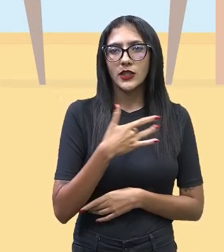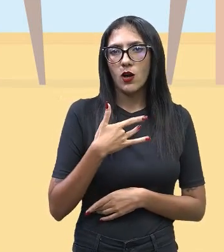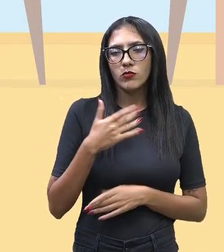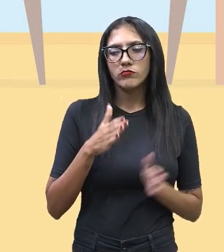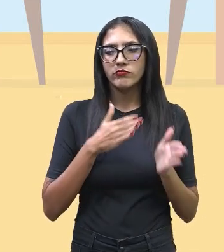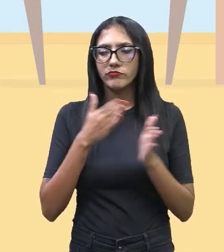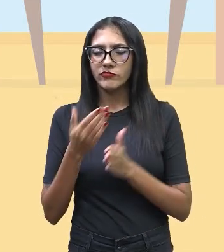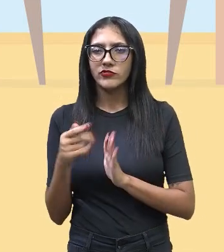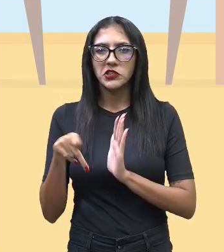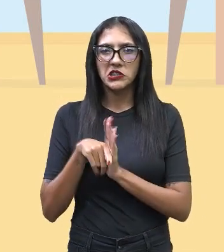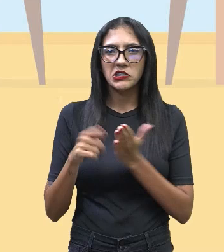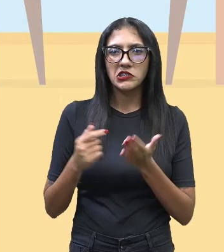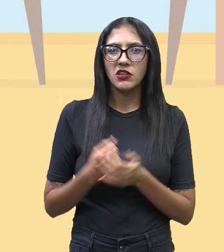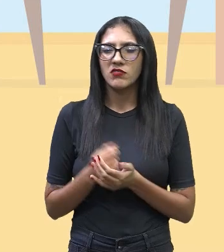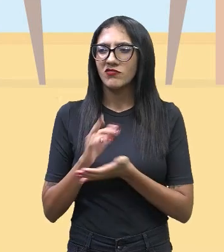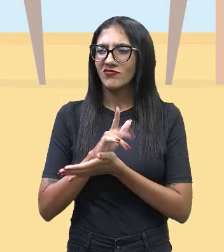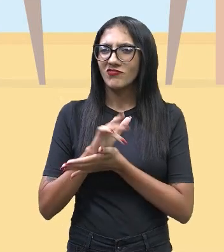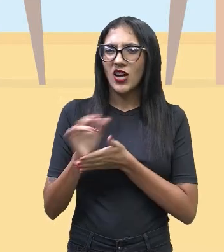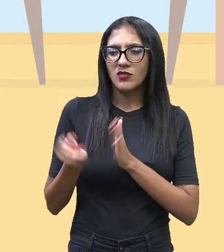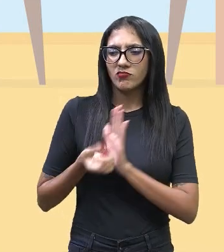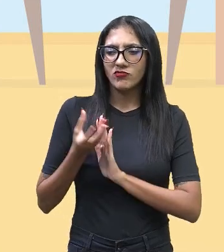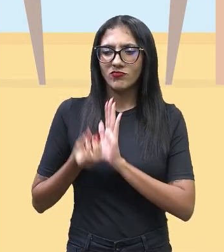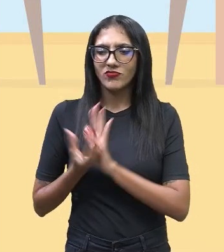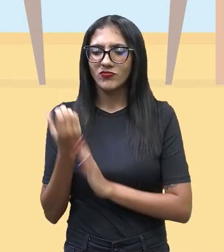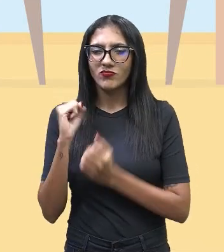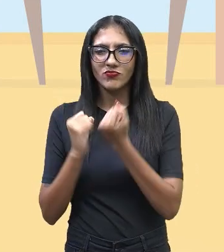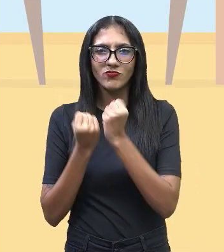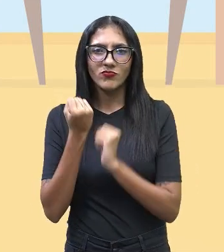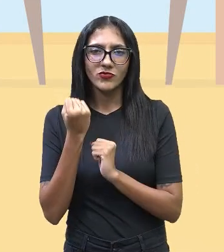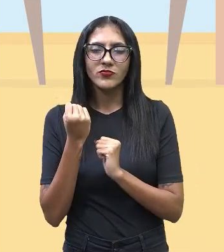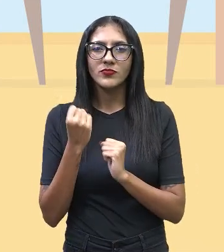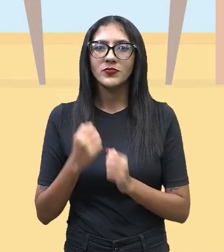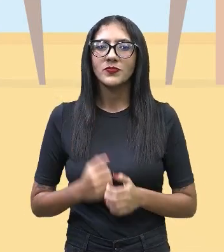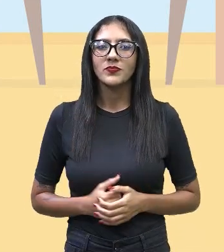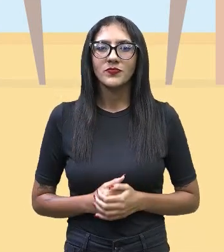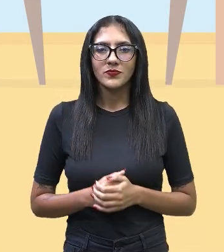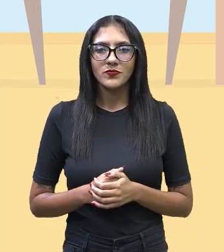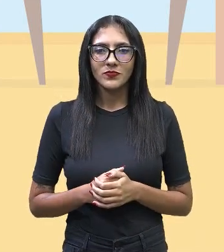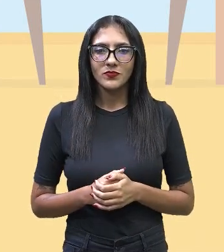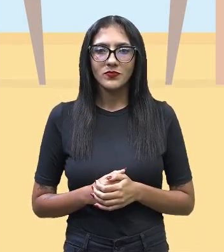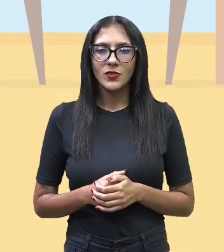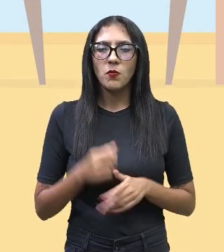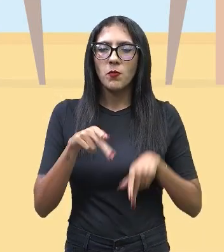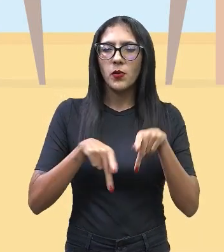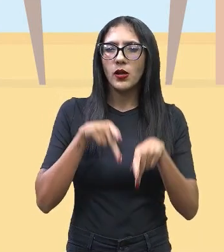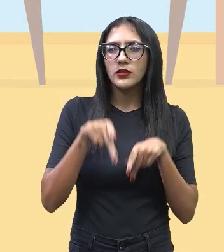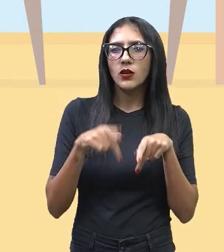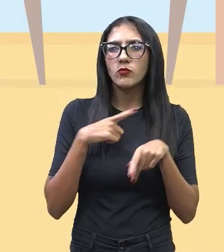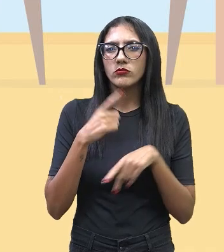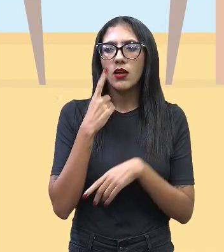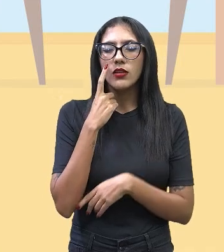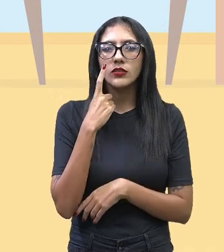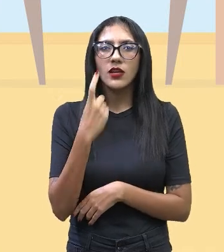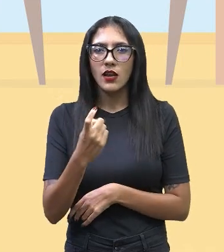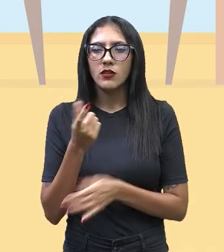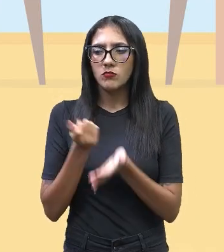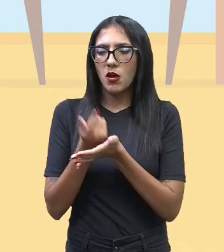alimentos industrializados, né? É uma forma deles ganharem a população para que elas façam consumo e compra